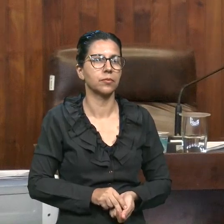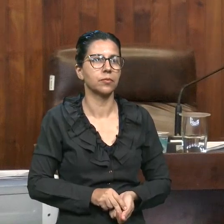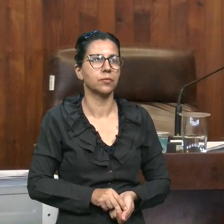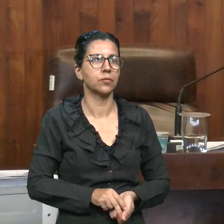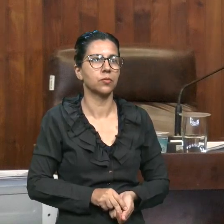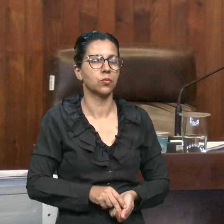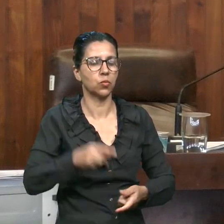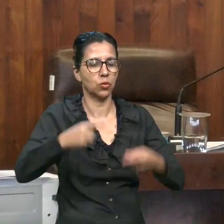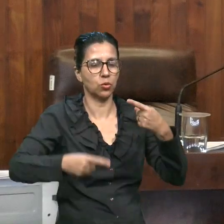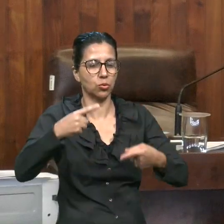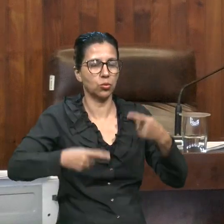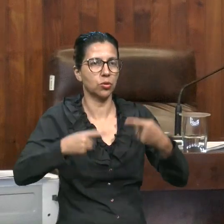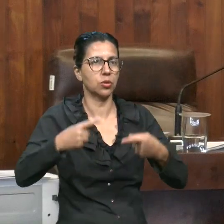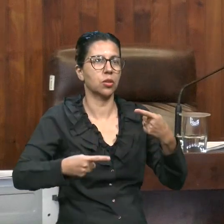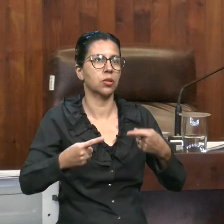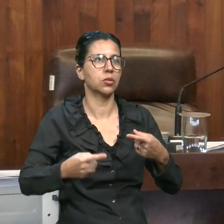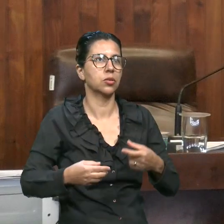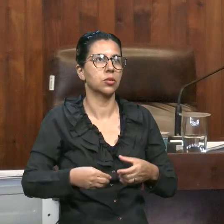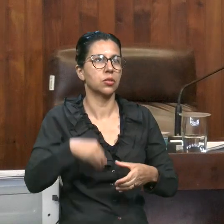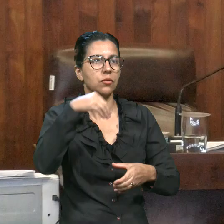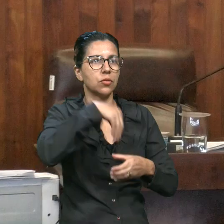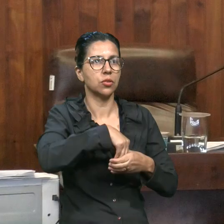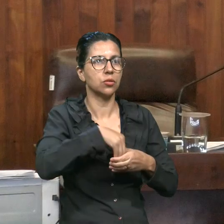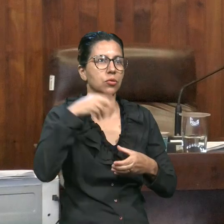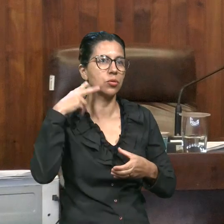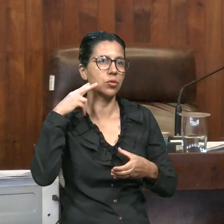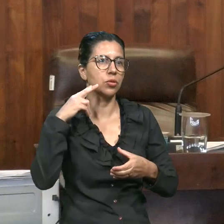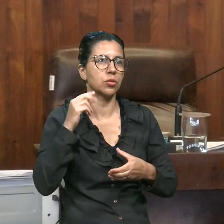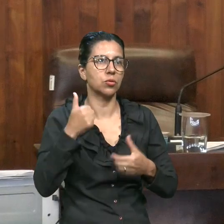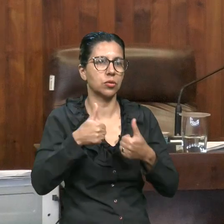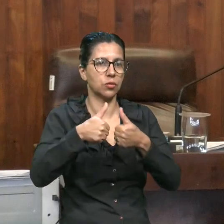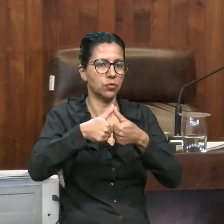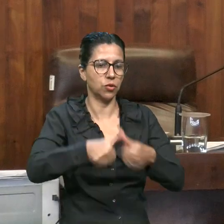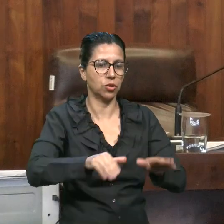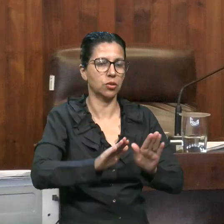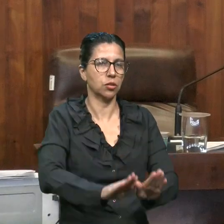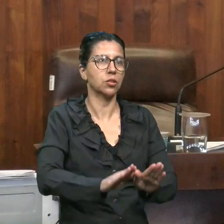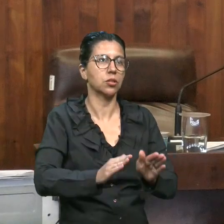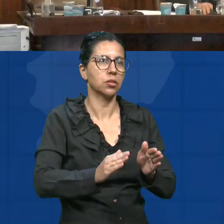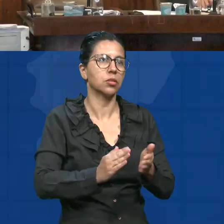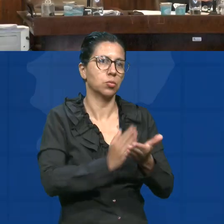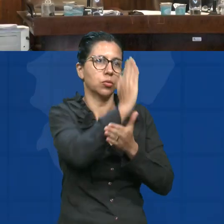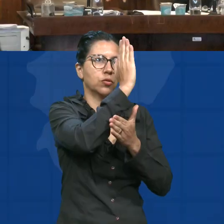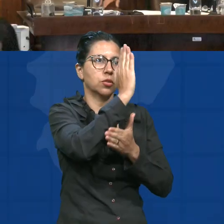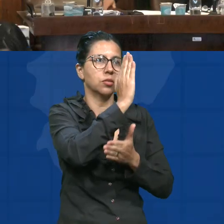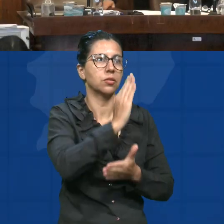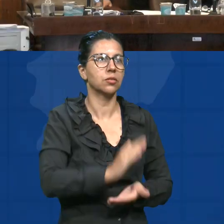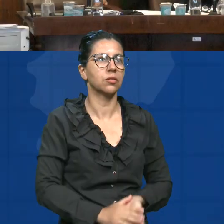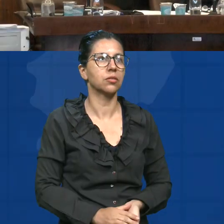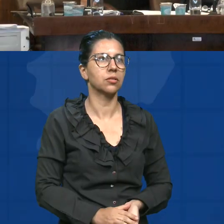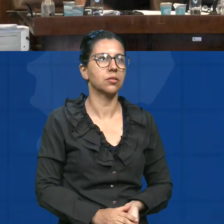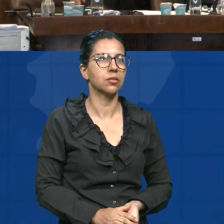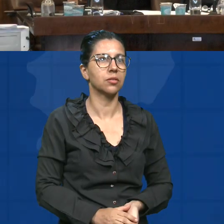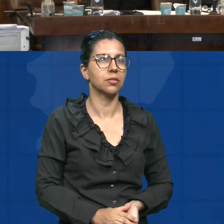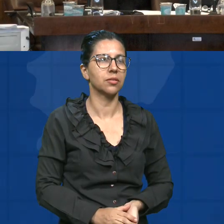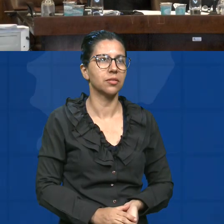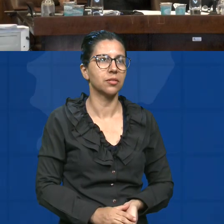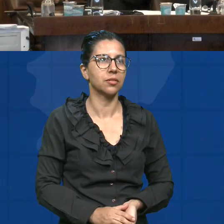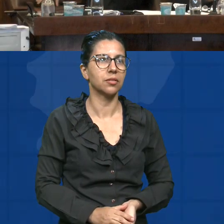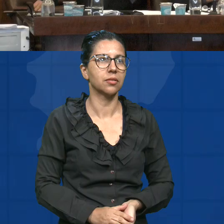Continua a discussão. Não havendo vereador inscrito, está em sessão, está em votação. Os vereadores estão favoráveis, permaneçam como se encontram. Aprovado.